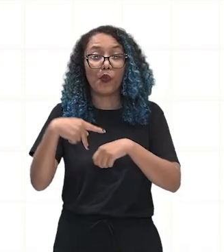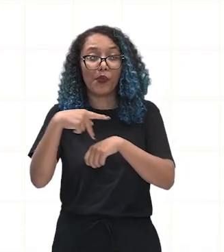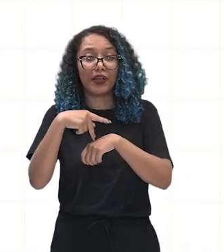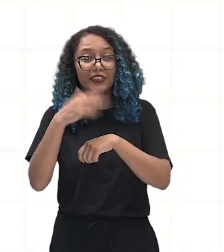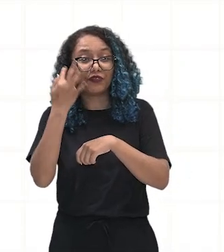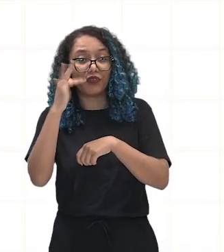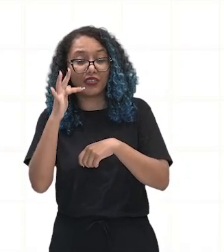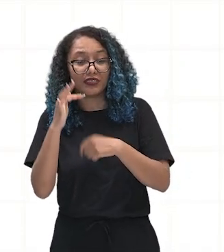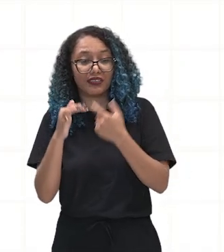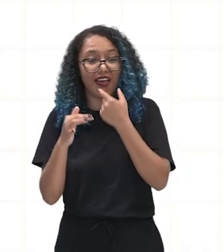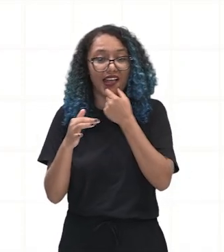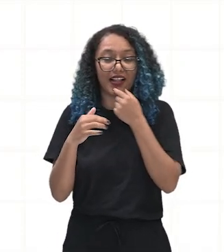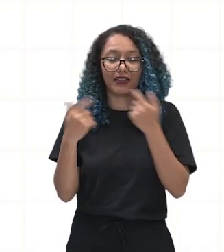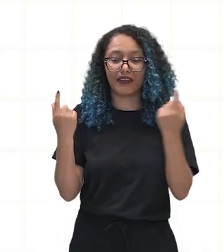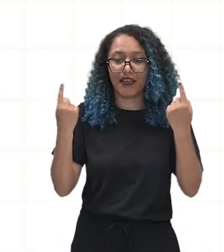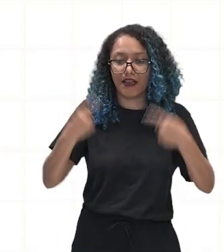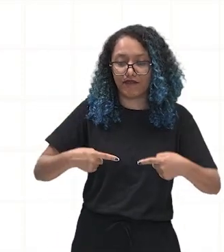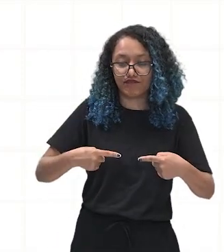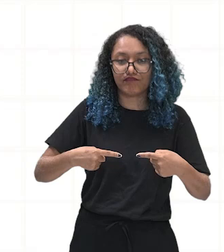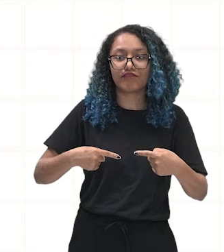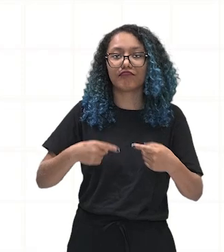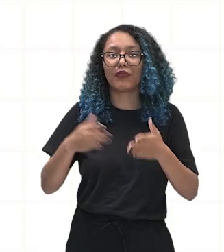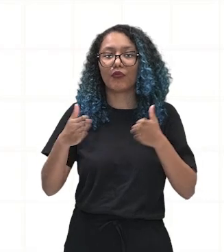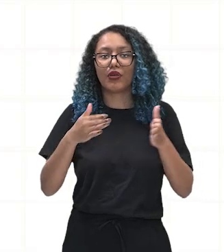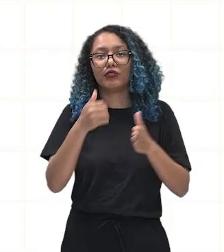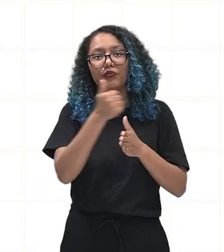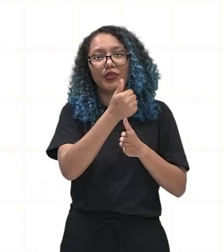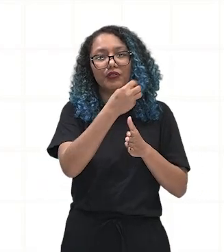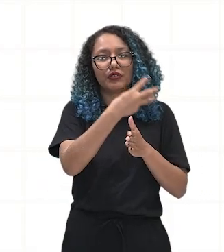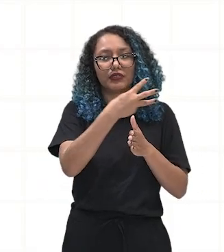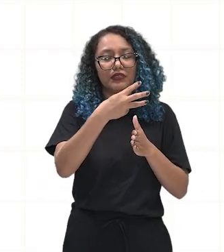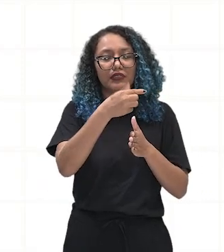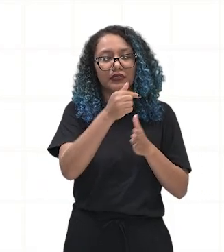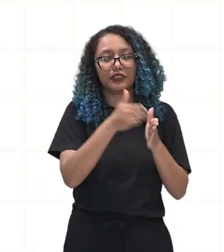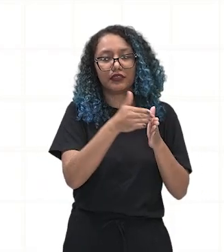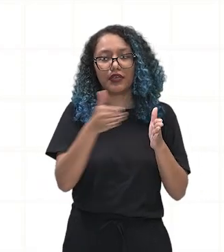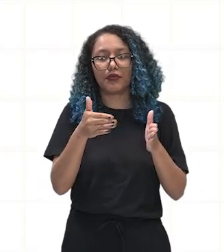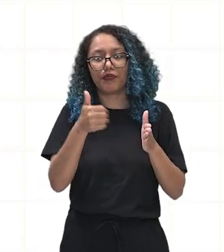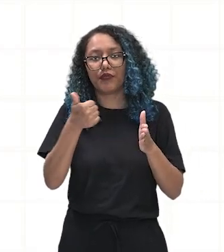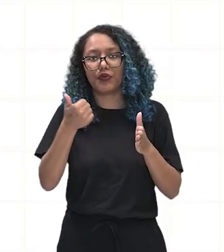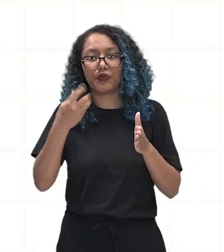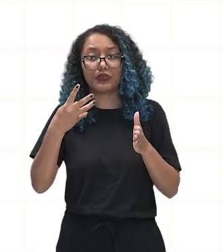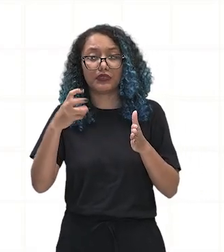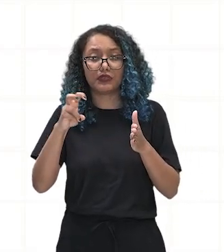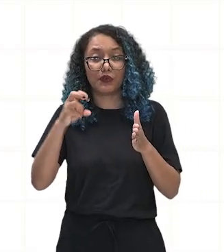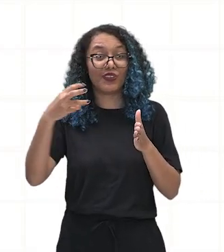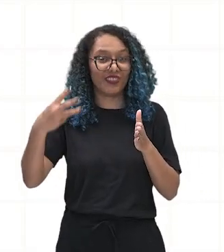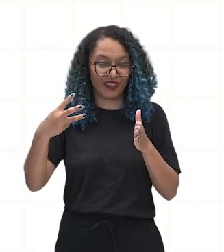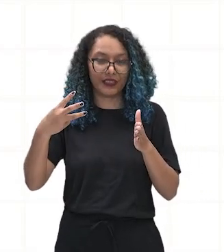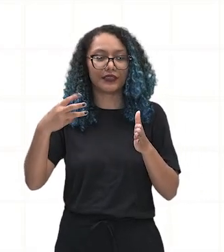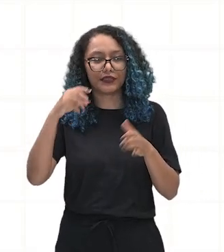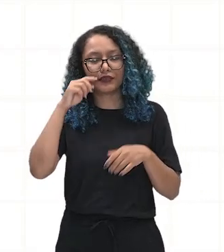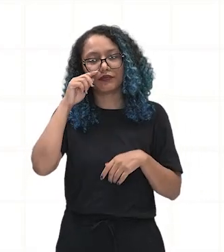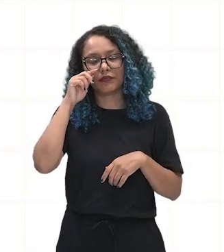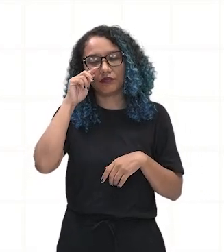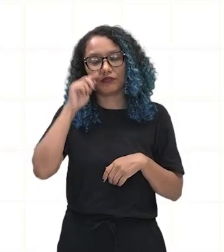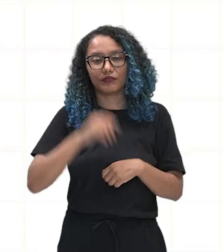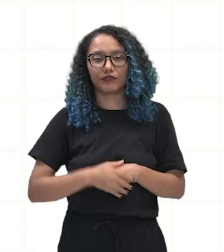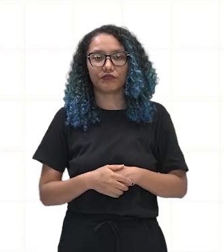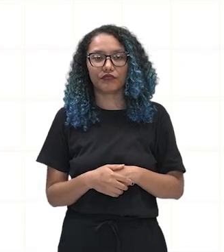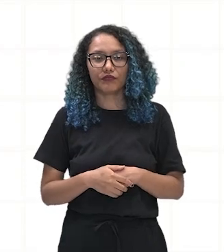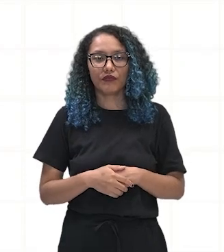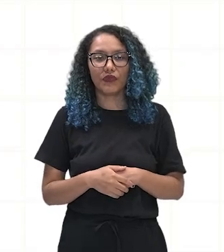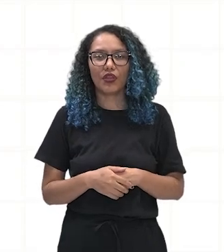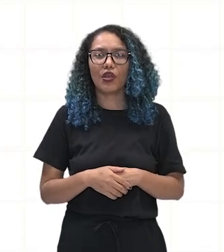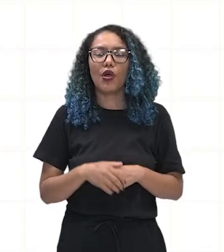vai acontecer ali entre 1337 a 1453, por interesses políticos